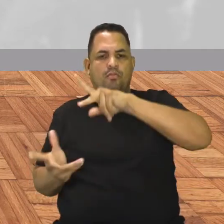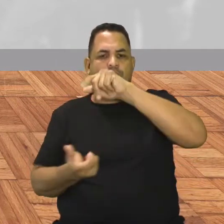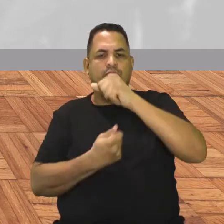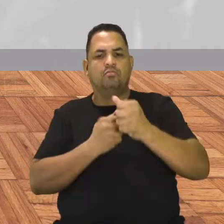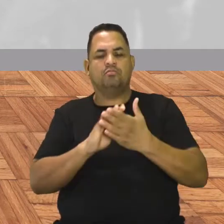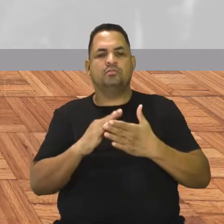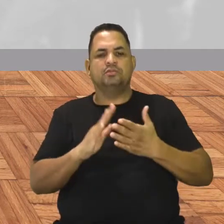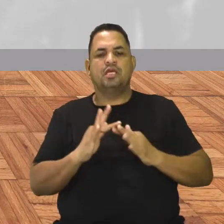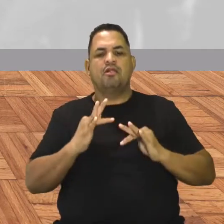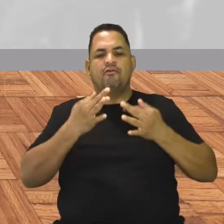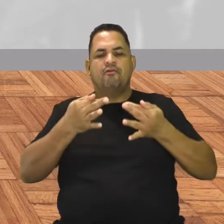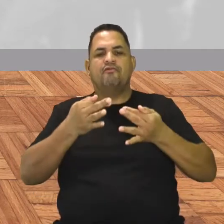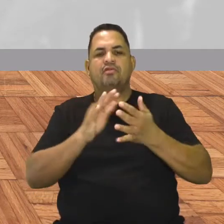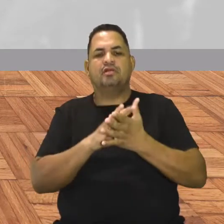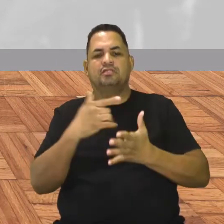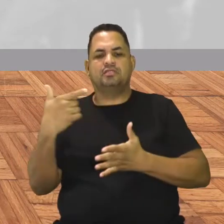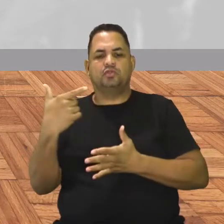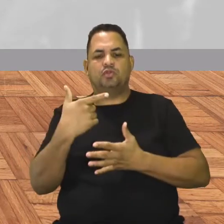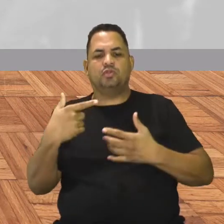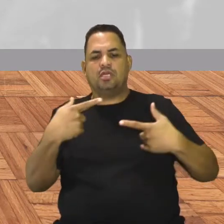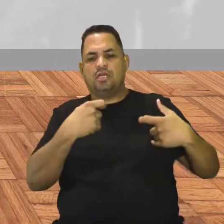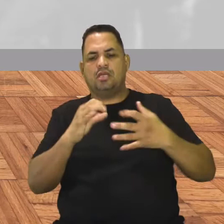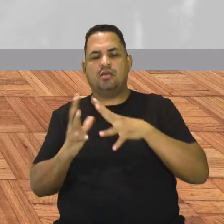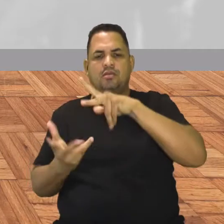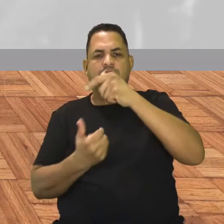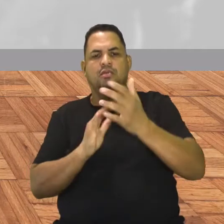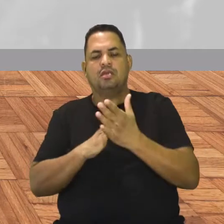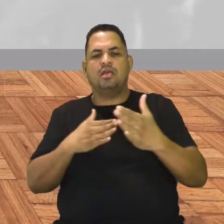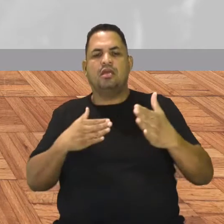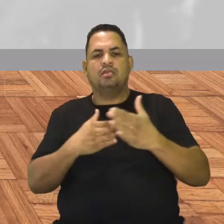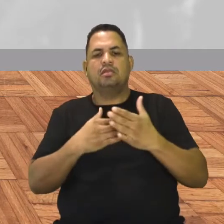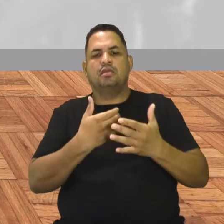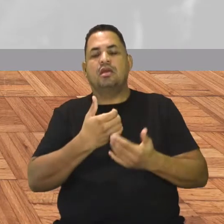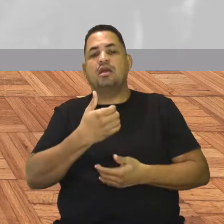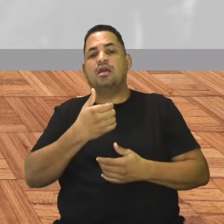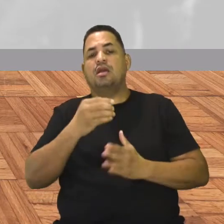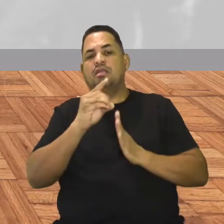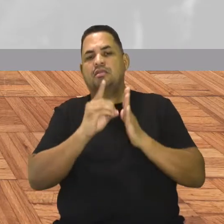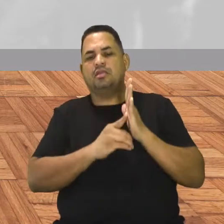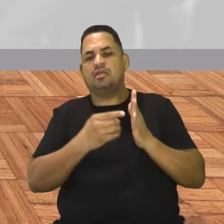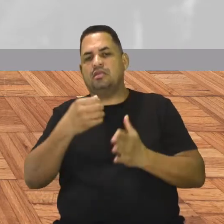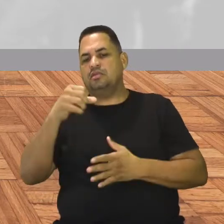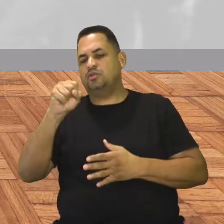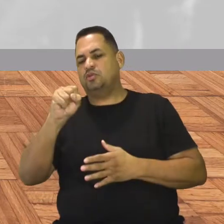Segunda Guerra, do final da Segunda Guerra Mundial até a década de 80, dividido